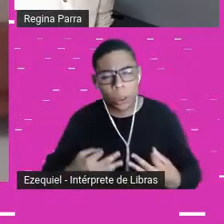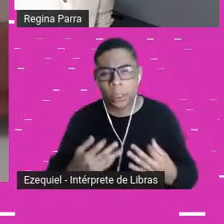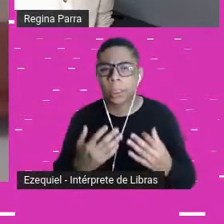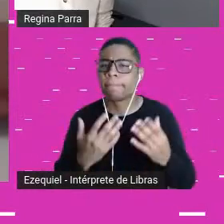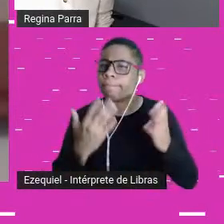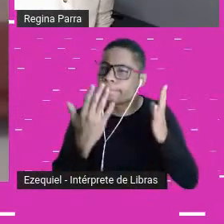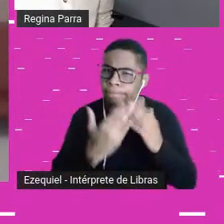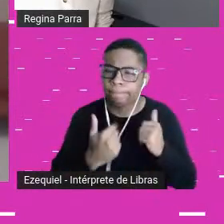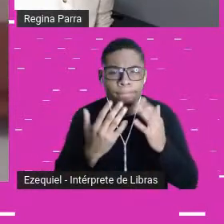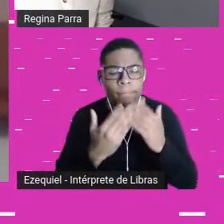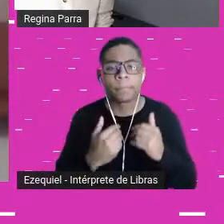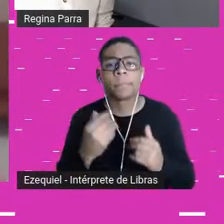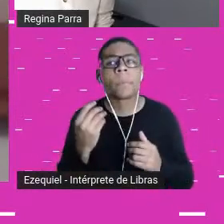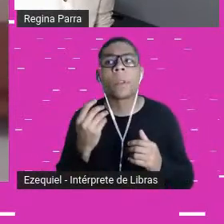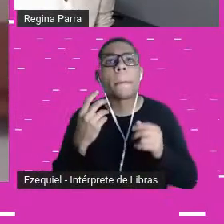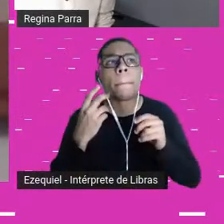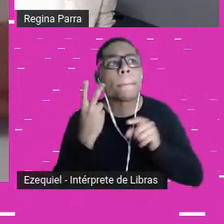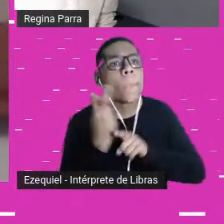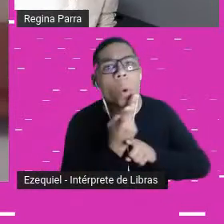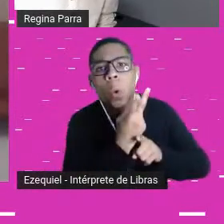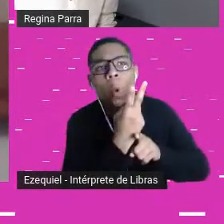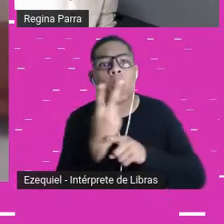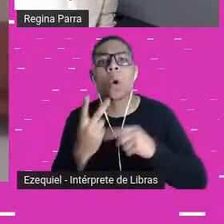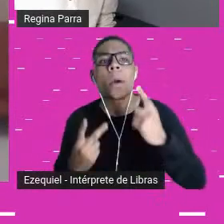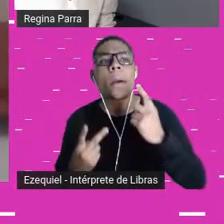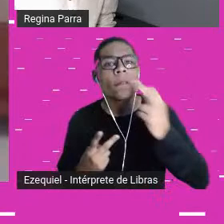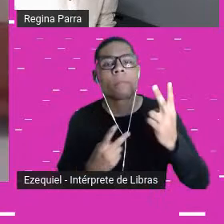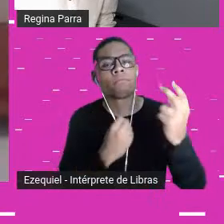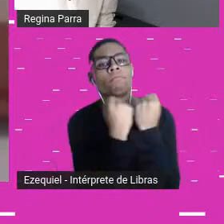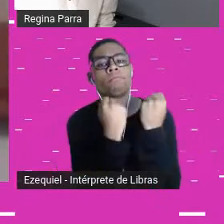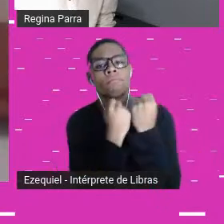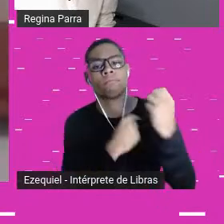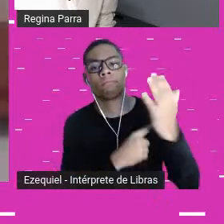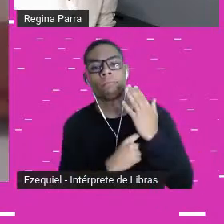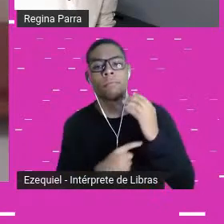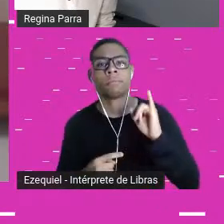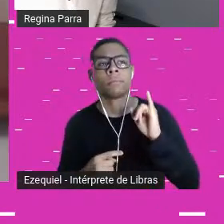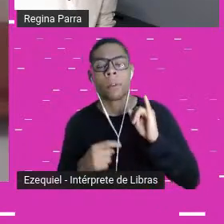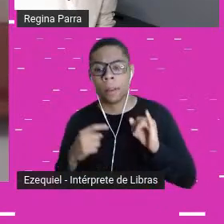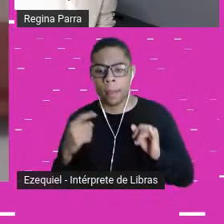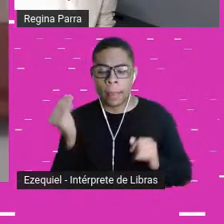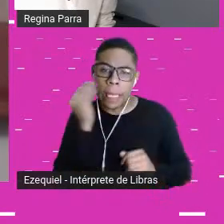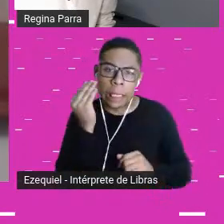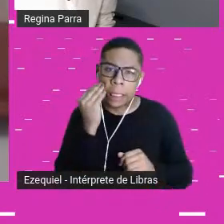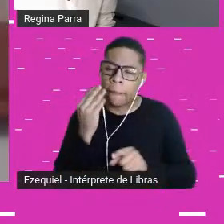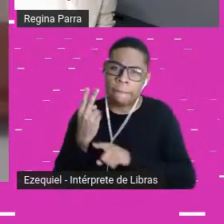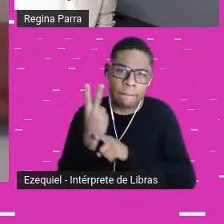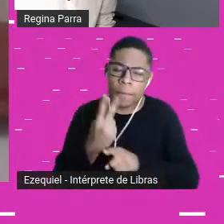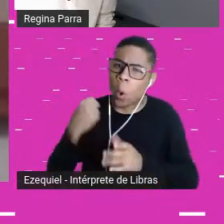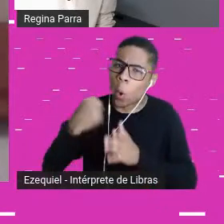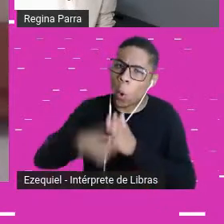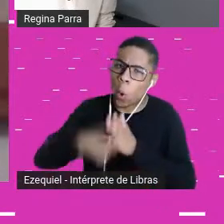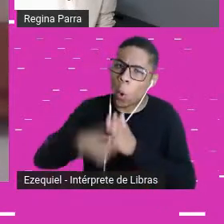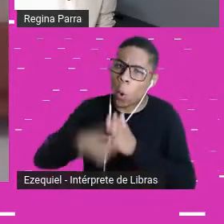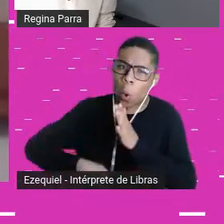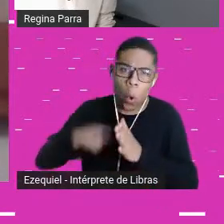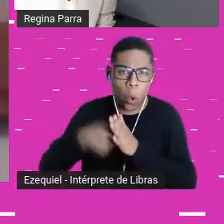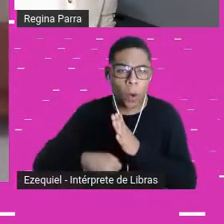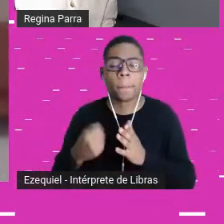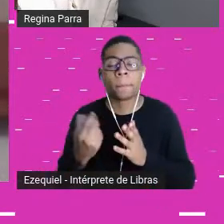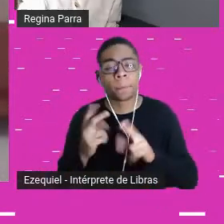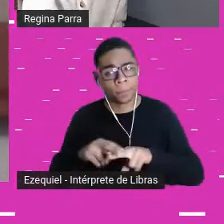por uma voz, né, uma voz ali que se presentificava. Eu acho que ele já tinha começado esse